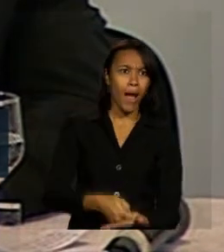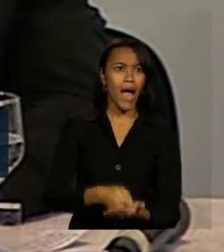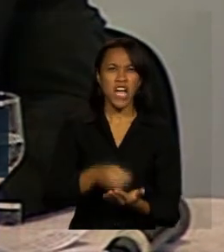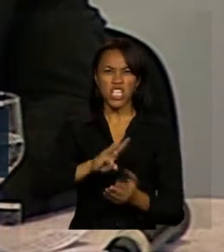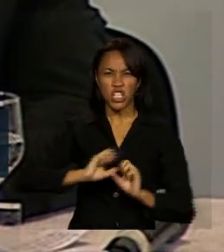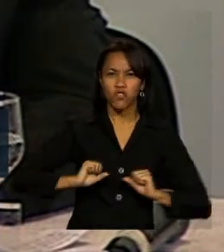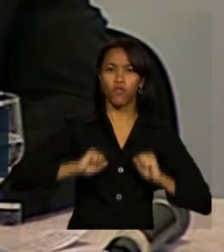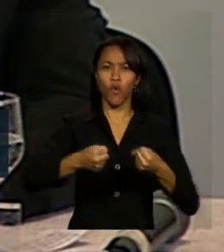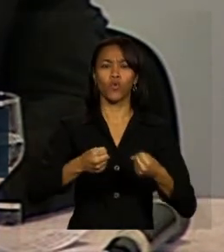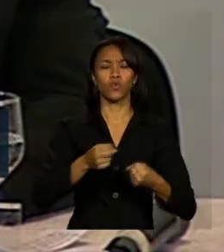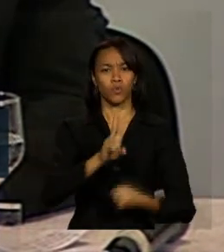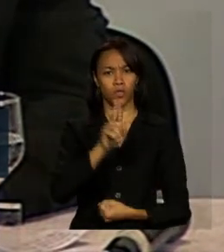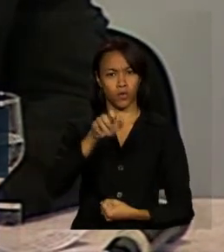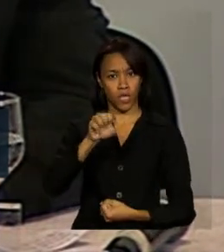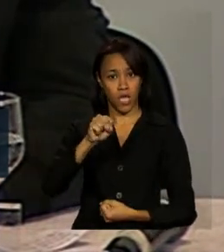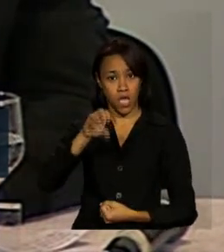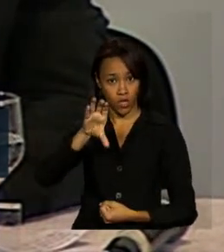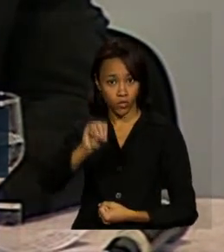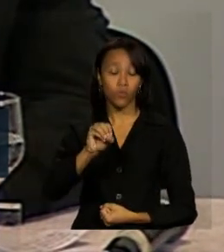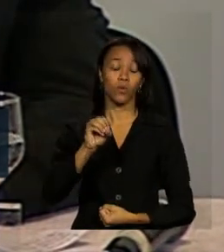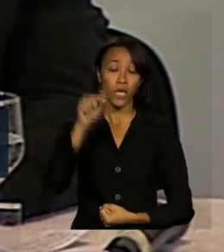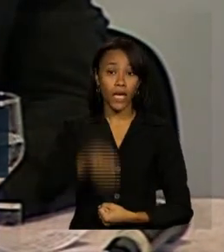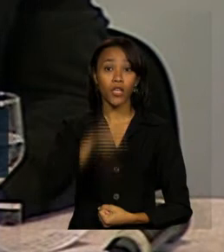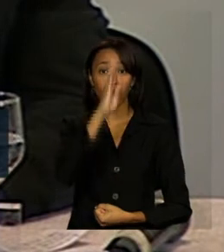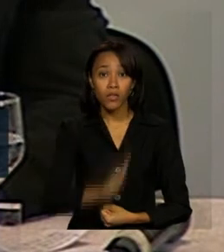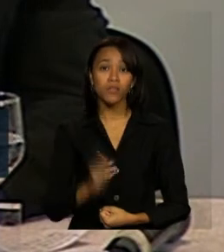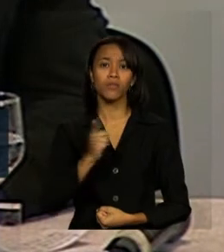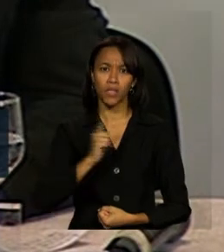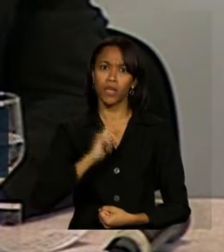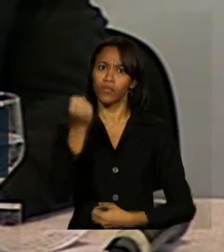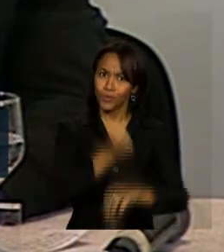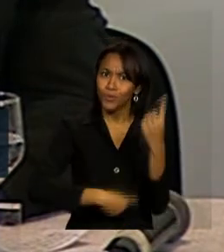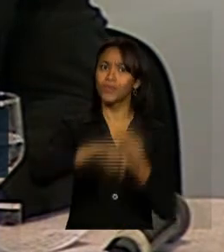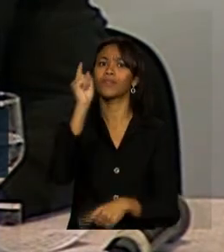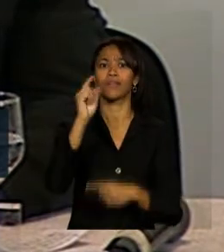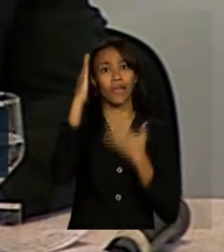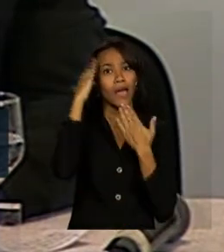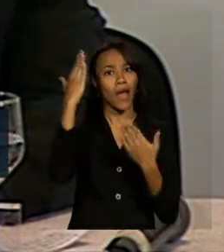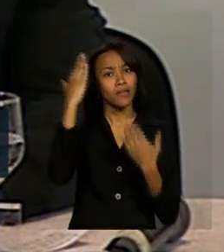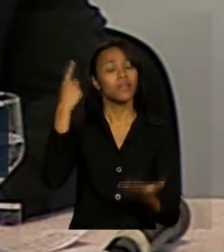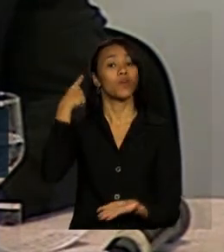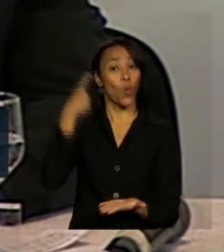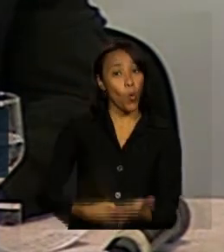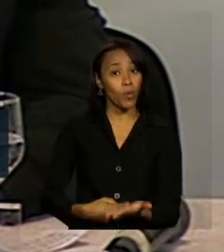largo programa da Unesco, que no Brasil teve muito êxito graças ao comprometimento das